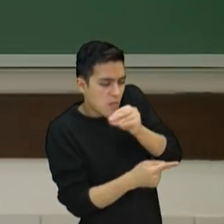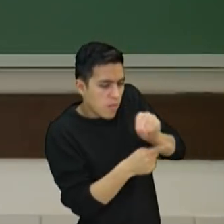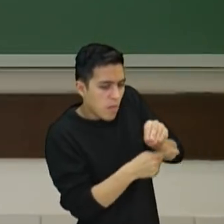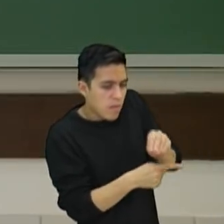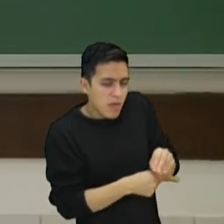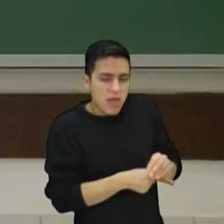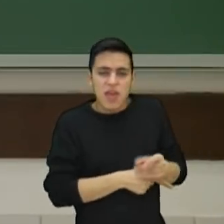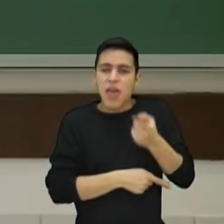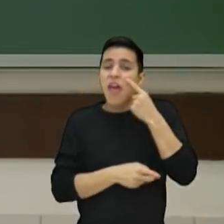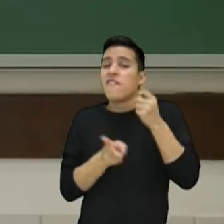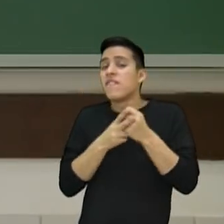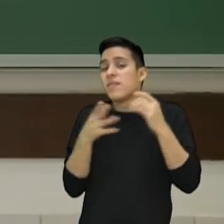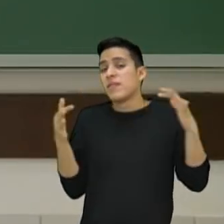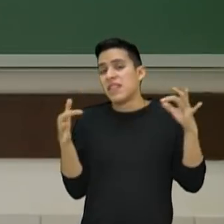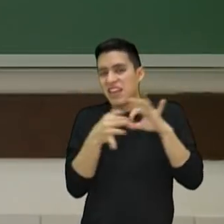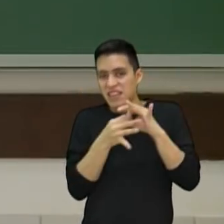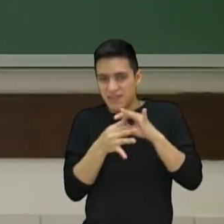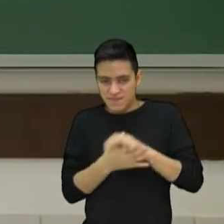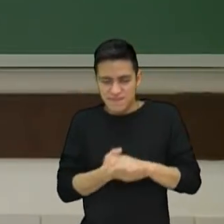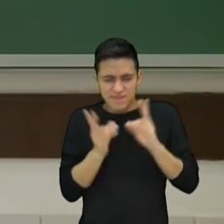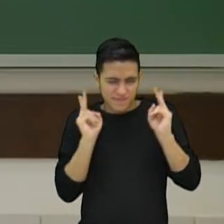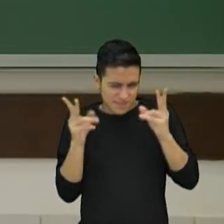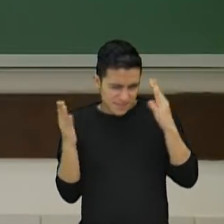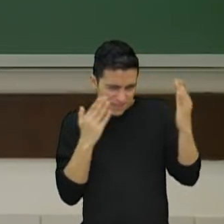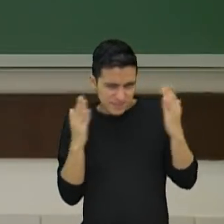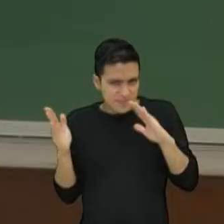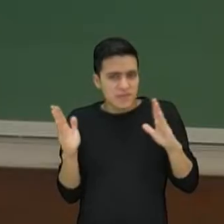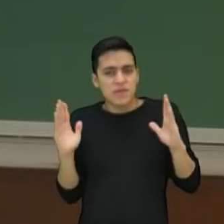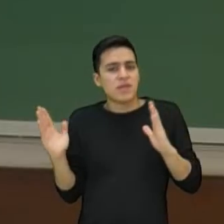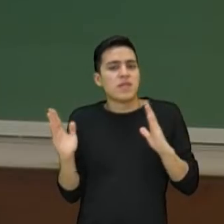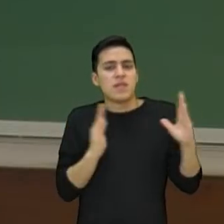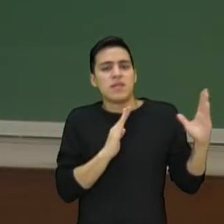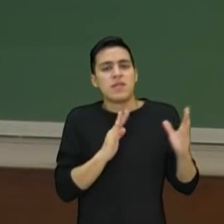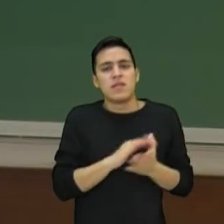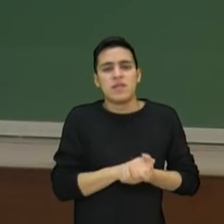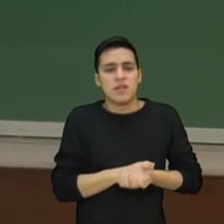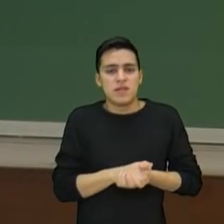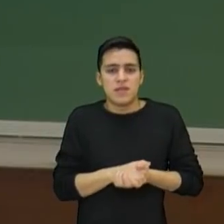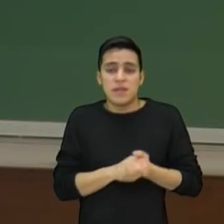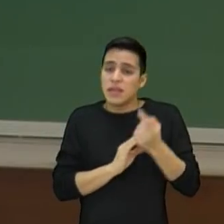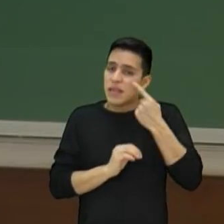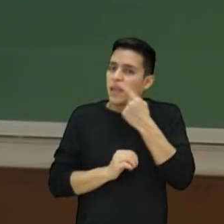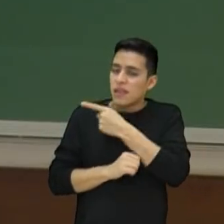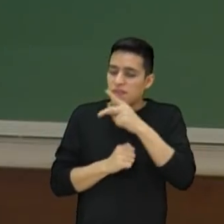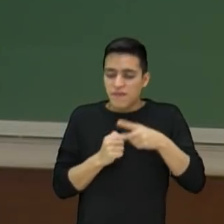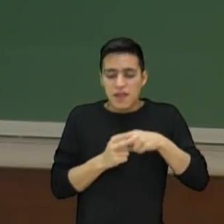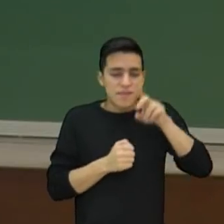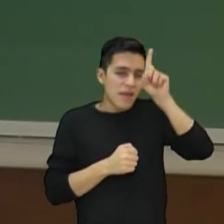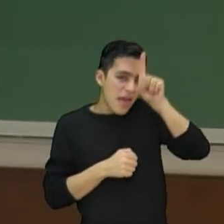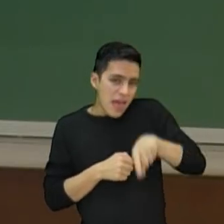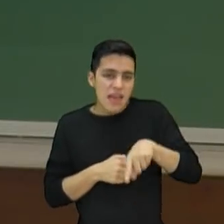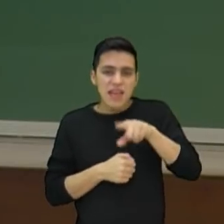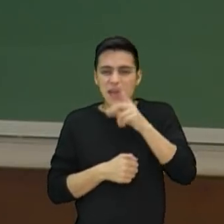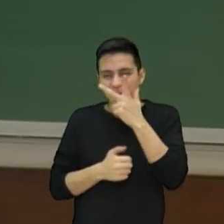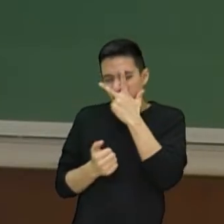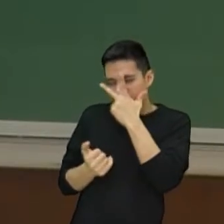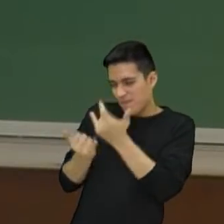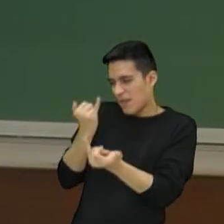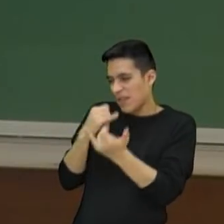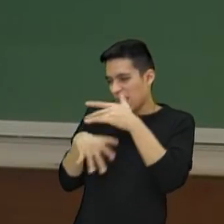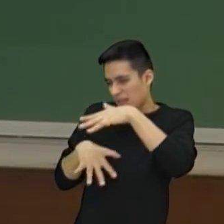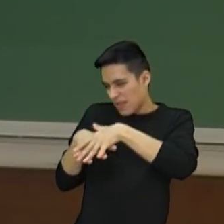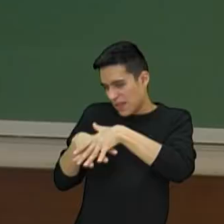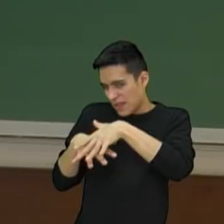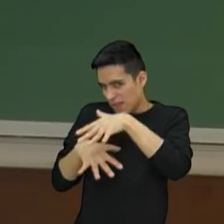só, o verbo de ligação, pessoal. Eu gosto sempre de fazer uma comparação, né? Esse verbo ele é muito parecido na matemática, um professor